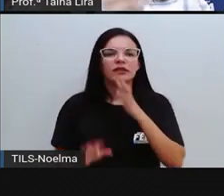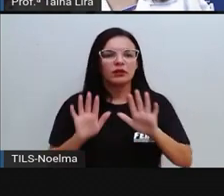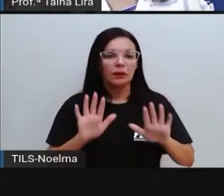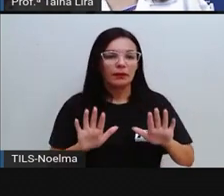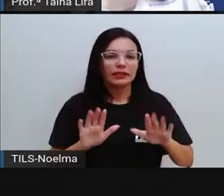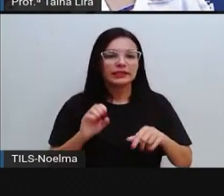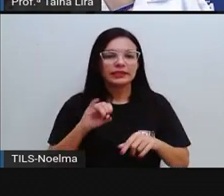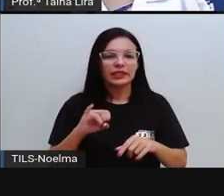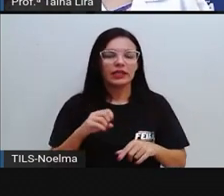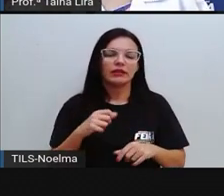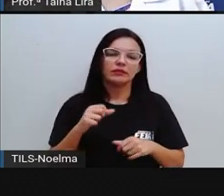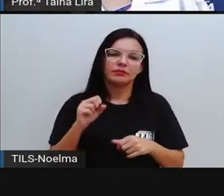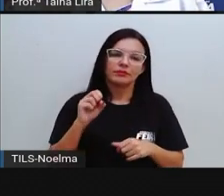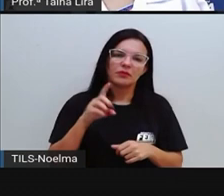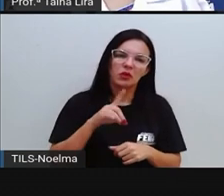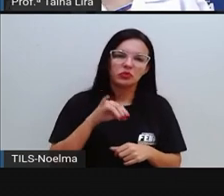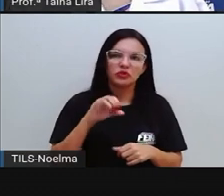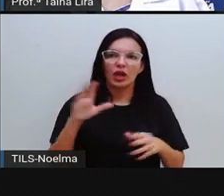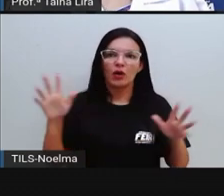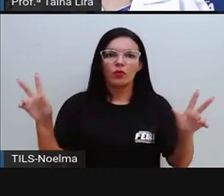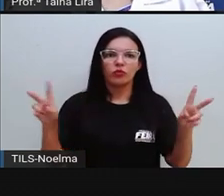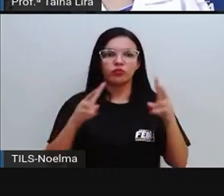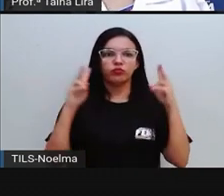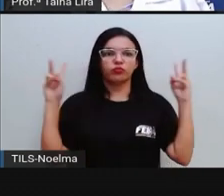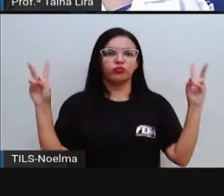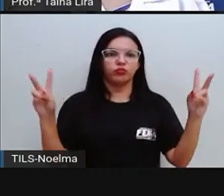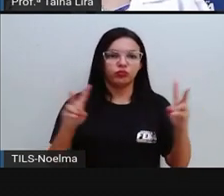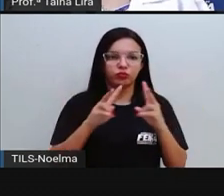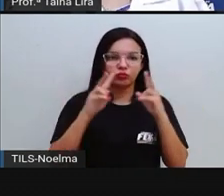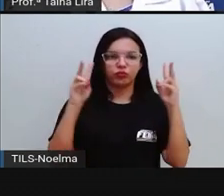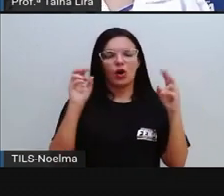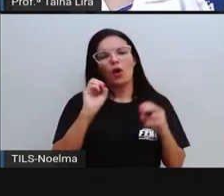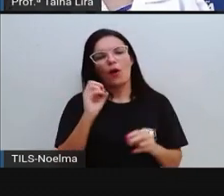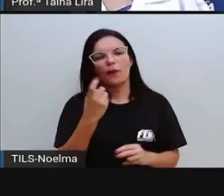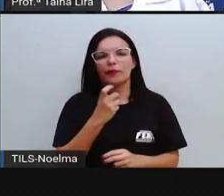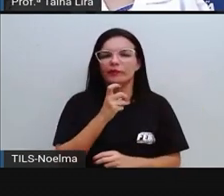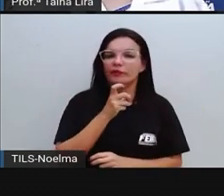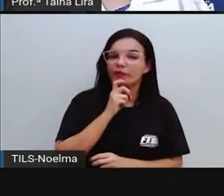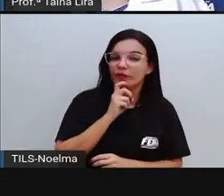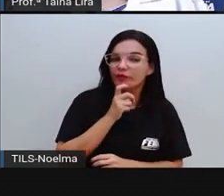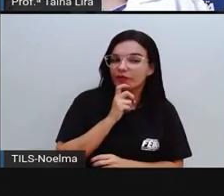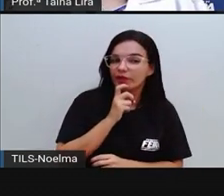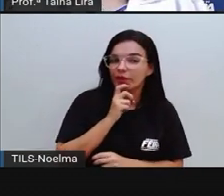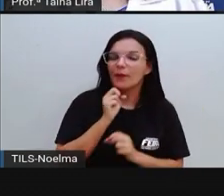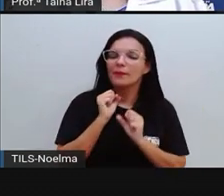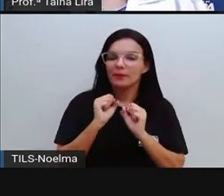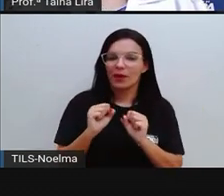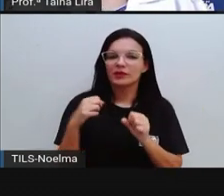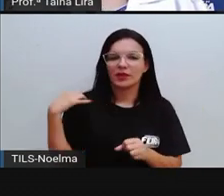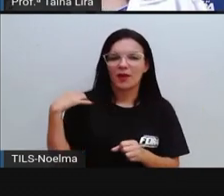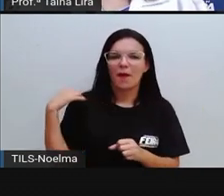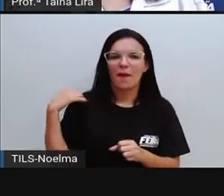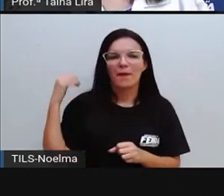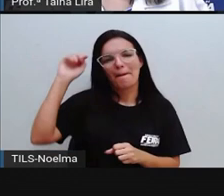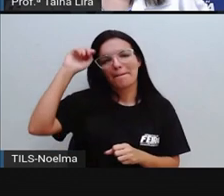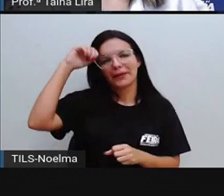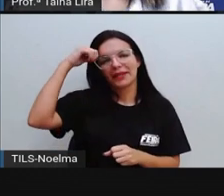já estiver ventando mais um pouquinho, se você achar que tem necessidade, você já pode usar aí o mais escuro, tá